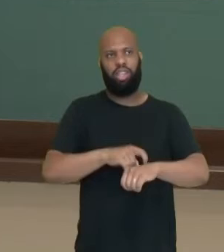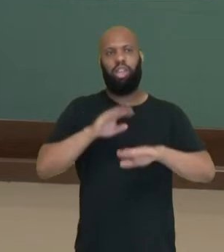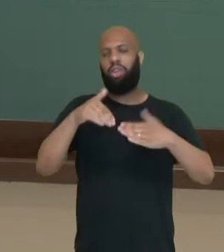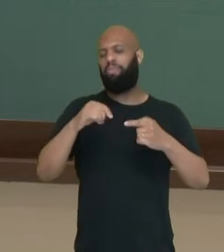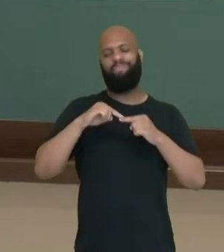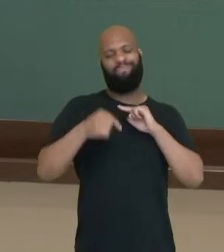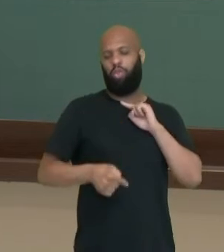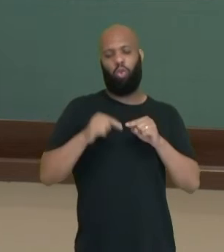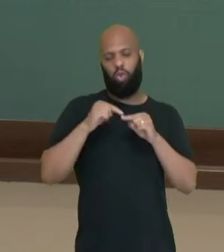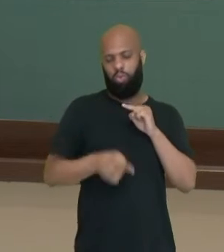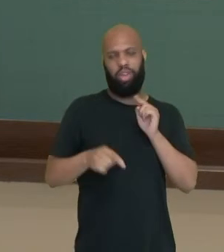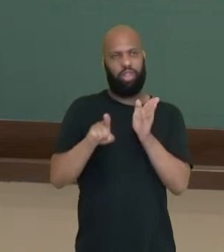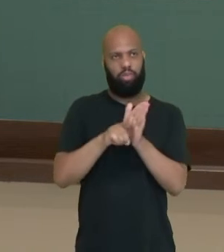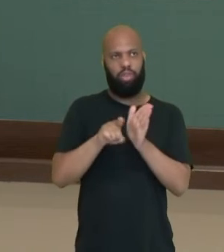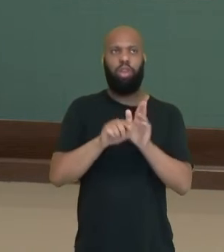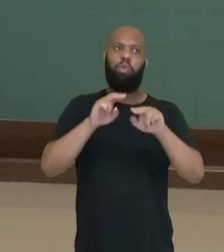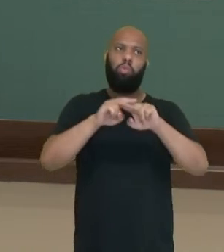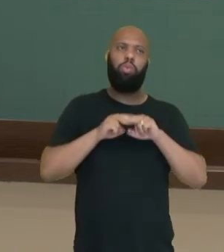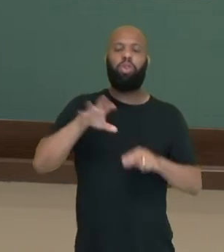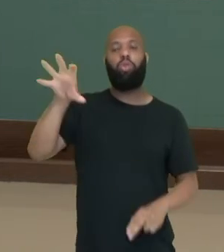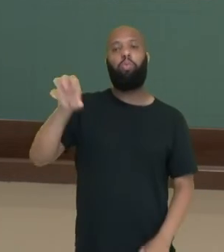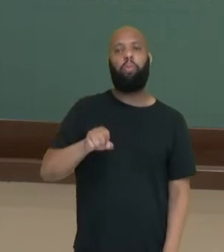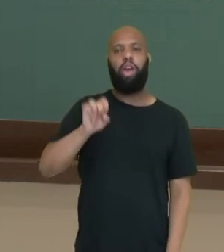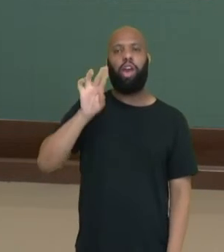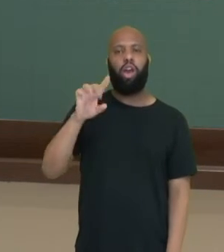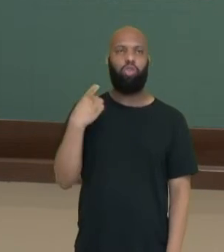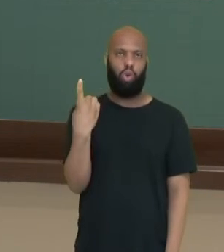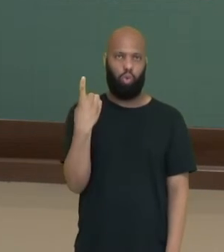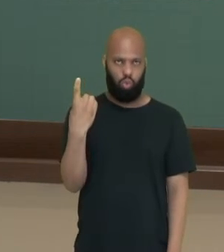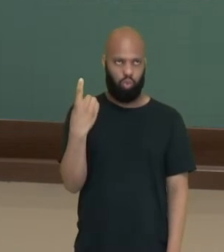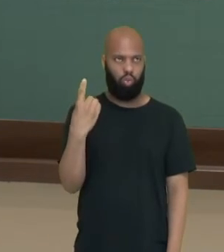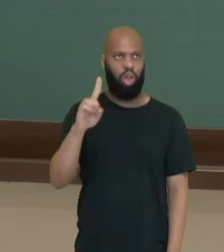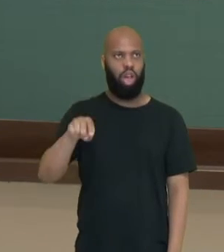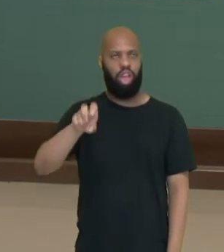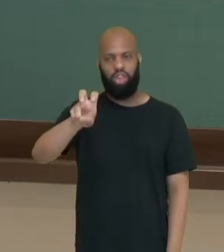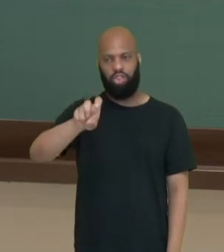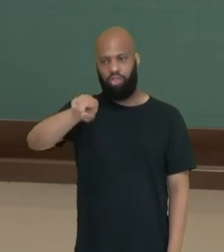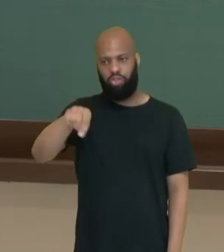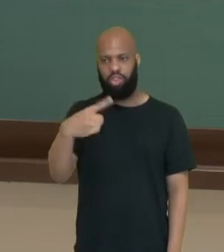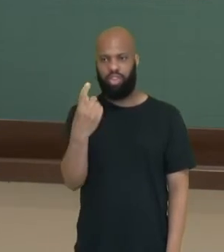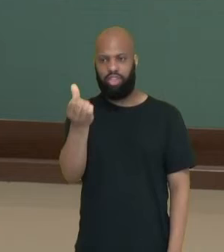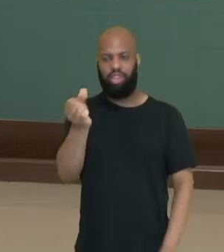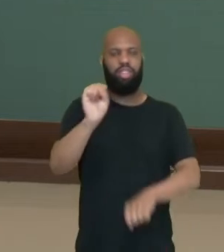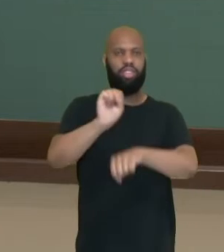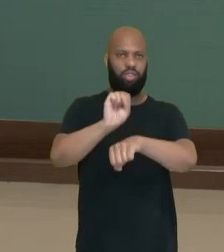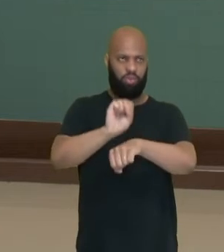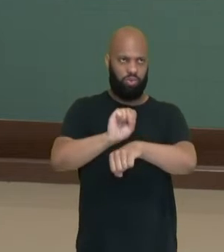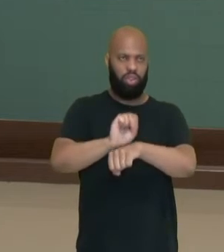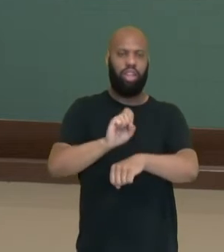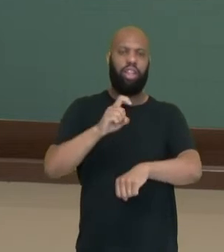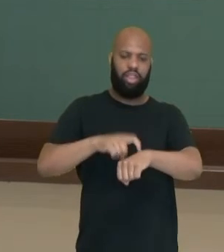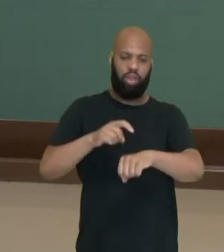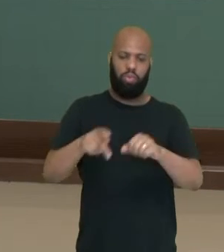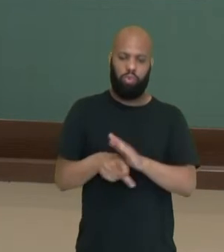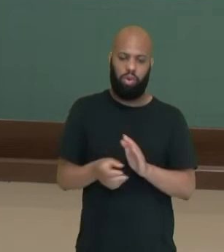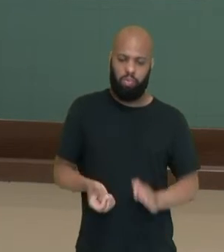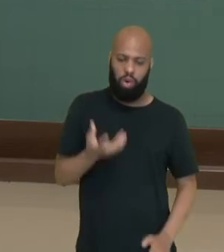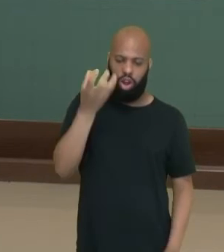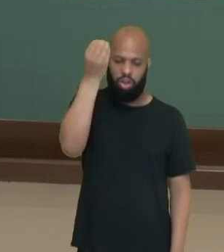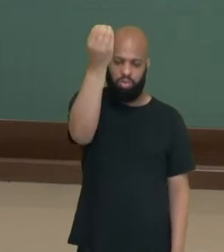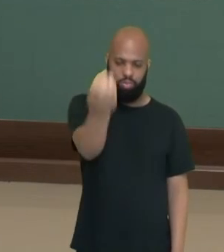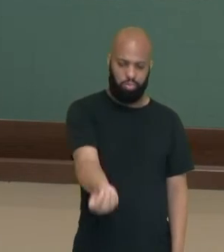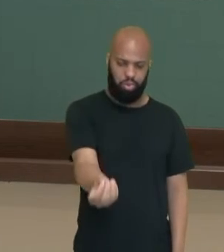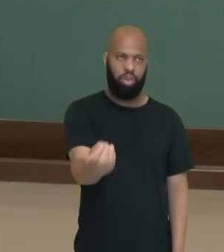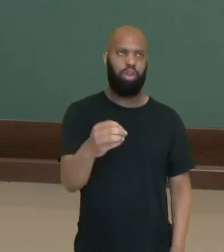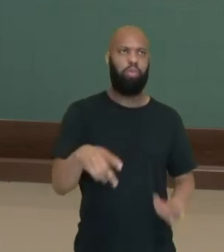não faz sentido um tempo negativo. Então eu fico apenas com a resposta positiva, 5,16 segundos para essa bola,